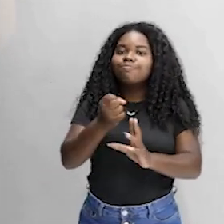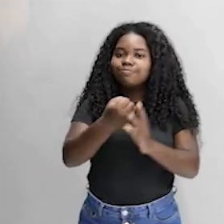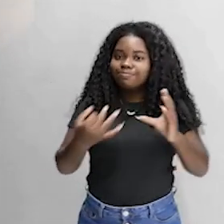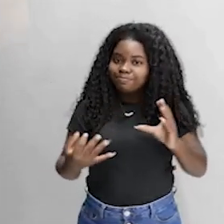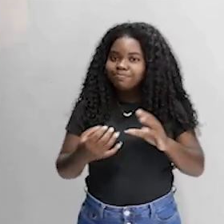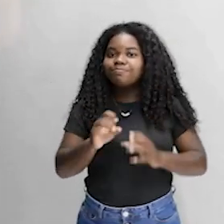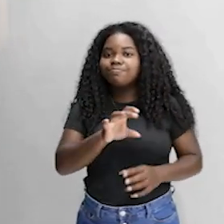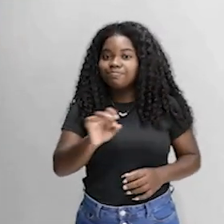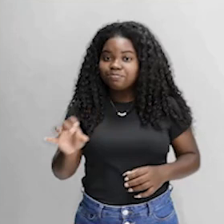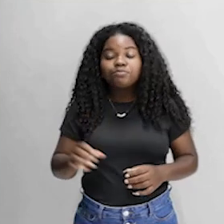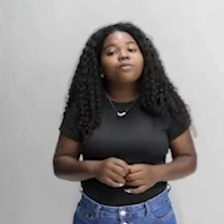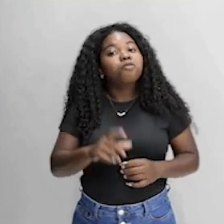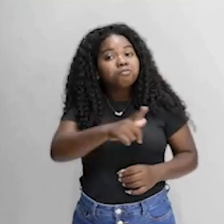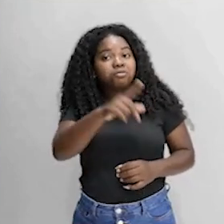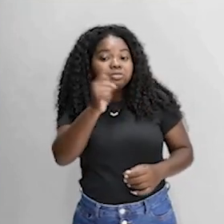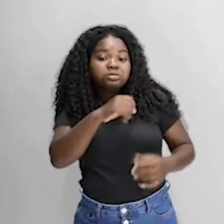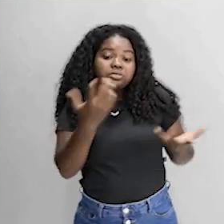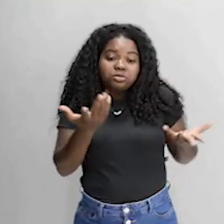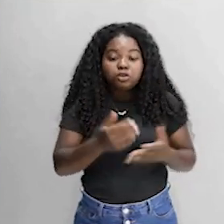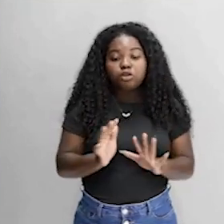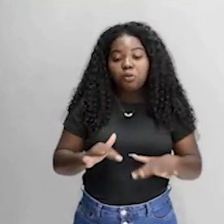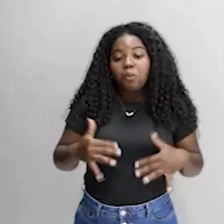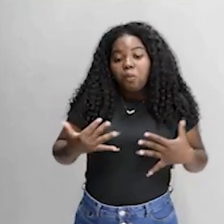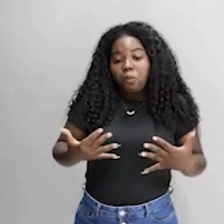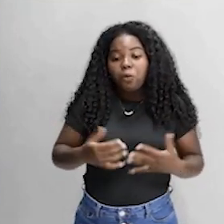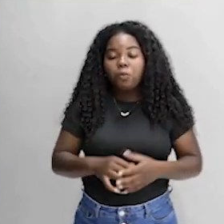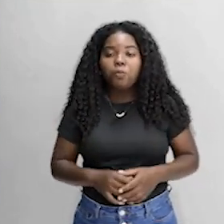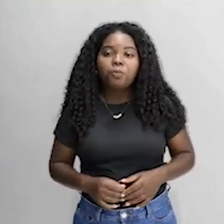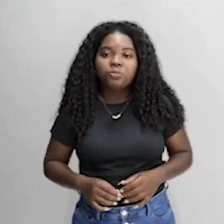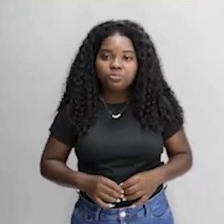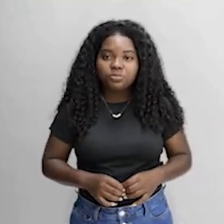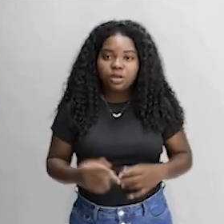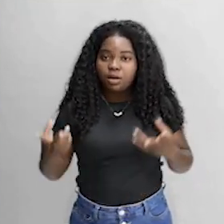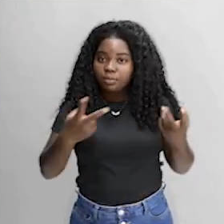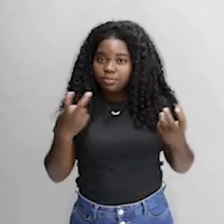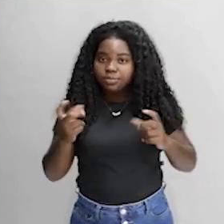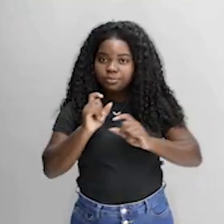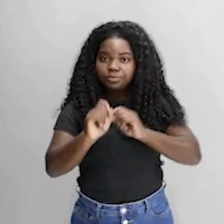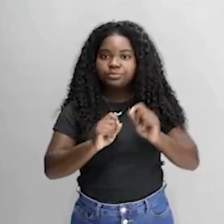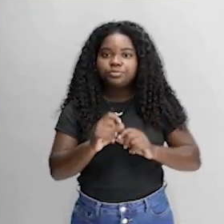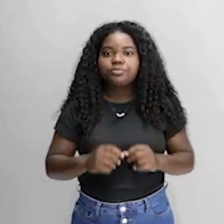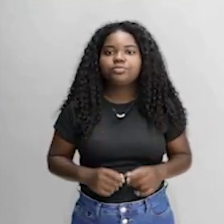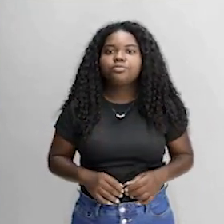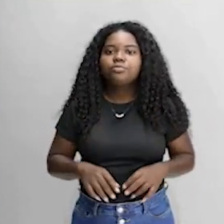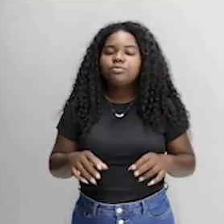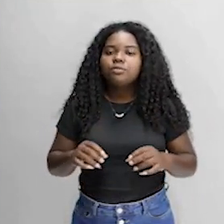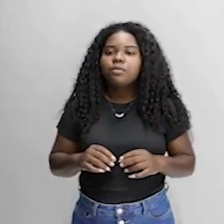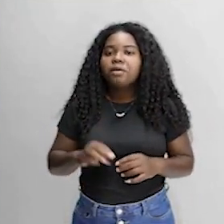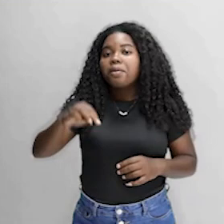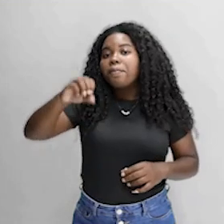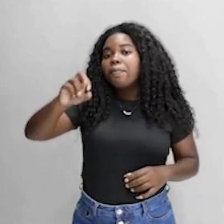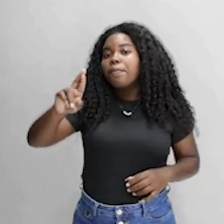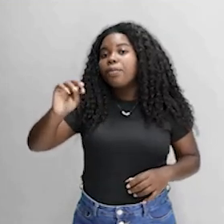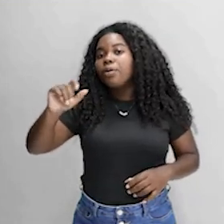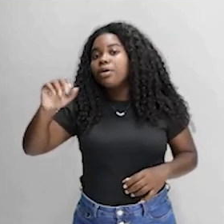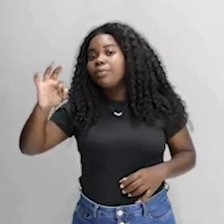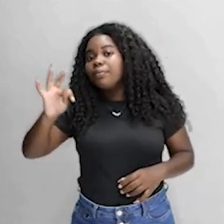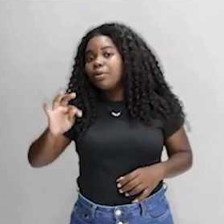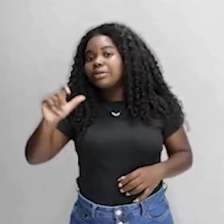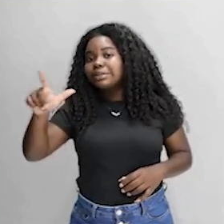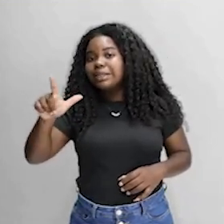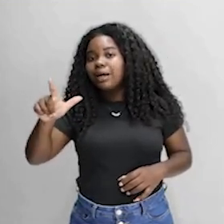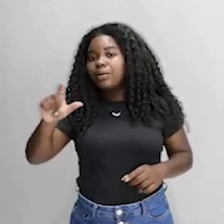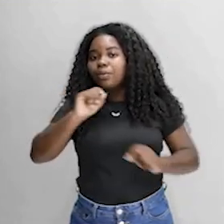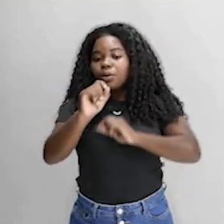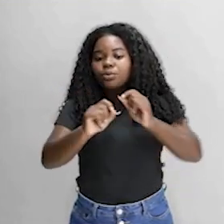você escolhe da melhor maneira que você vai compreender o processo. Agora perceba uma coisa. Mortal é o mais